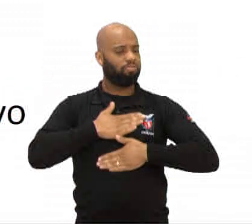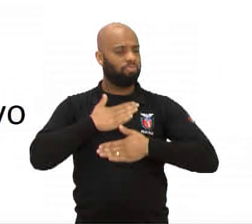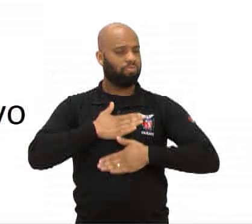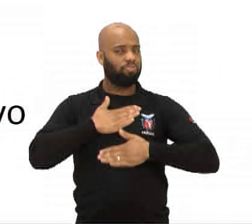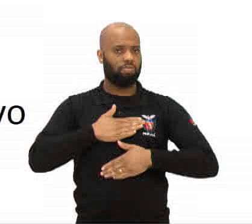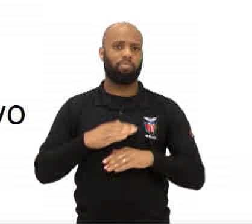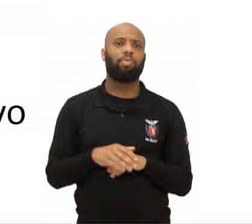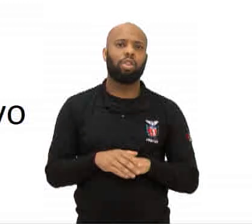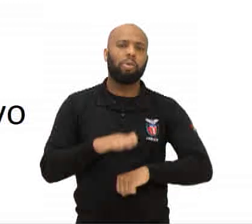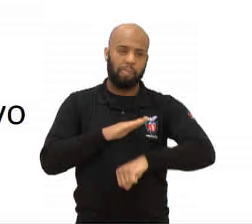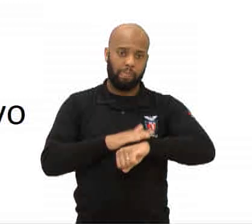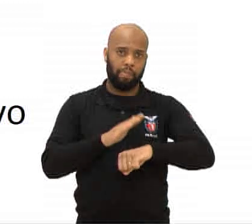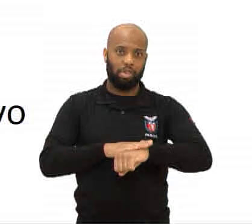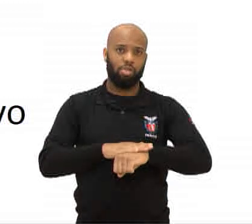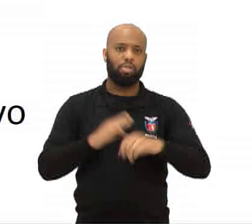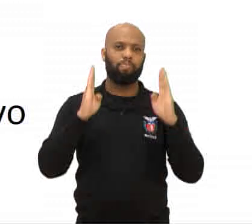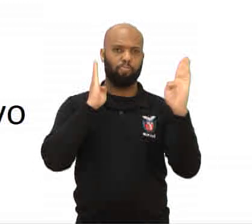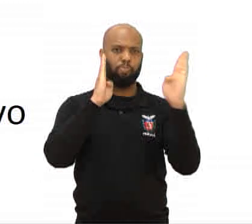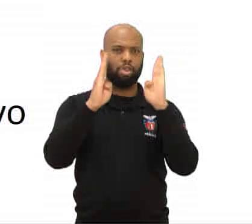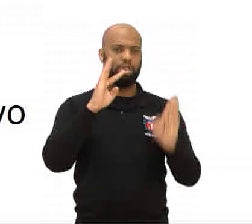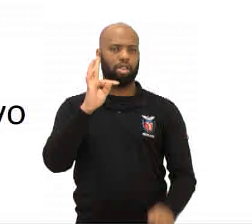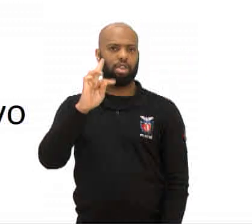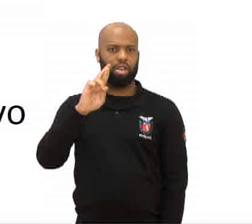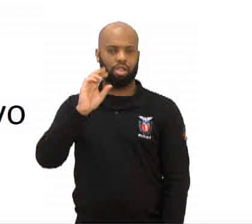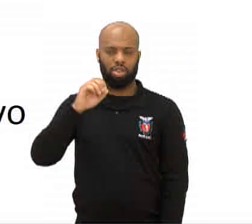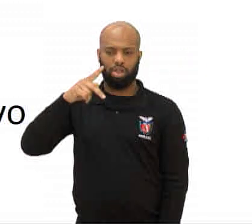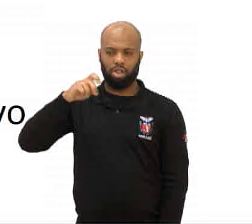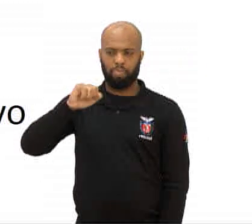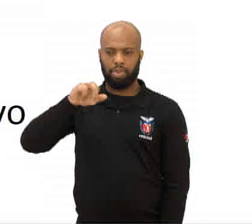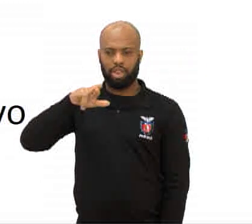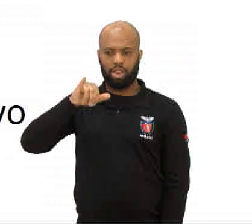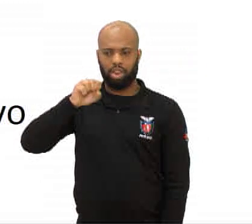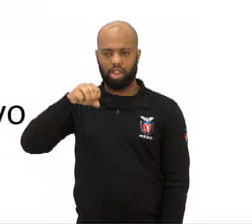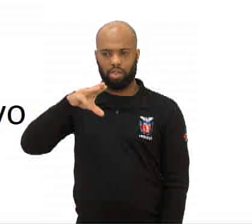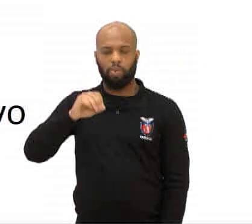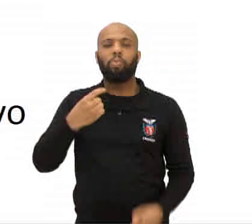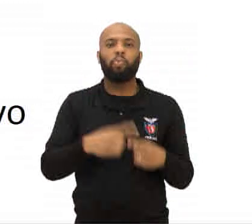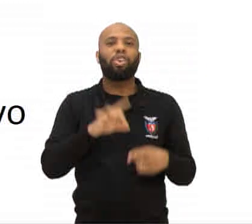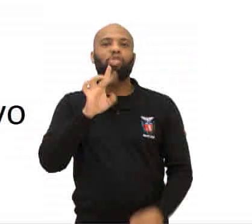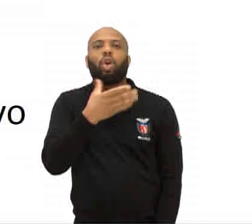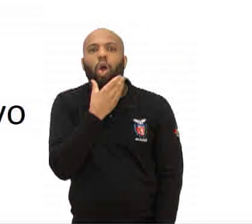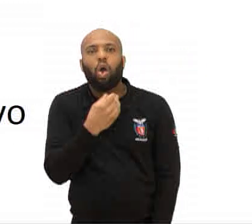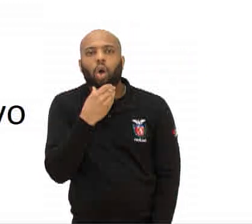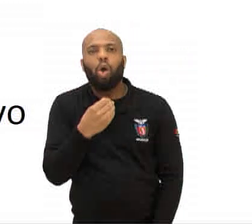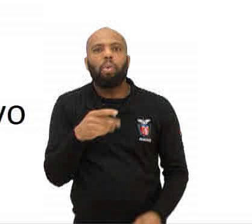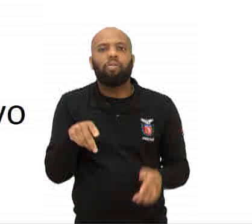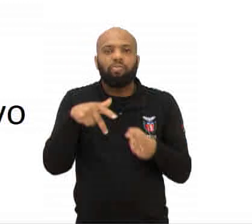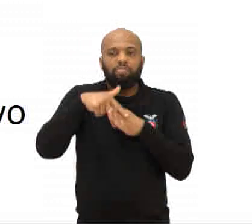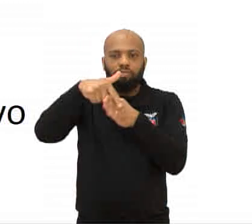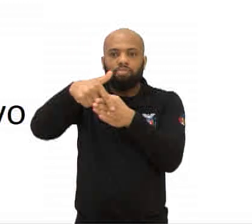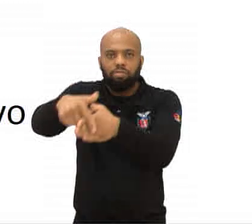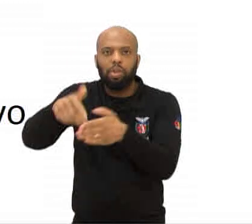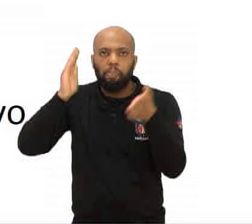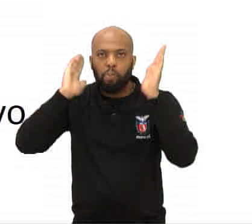período do tropeirismo, eles desenvolviam, né, essas atividades, porque eram só homens que faziam parte das caravanas,